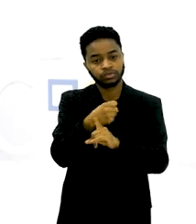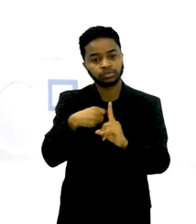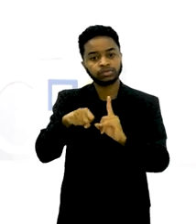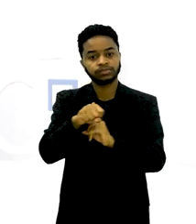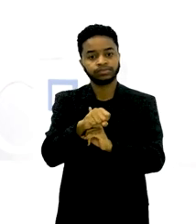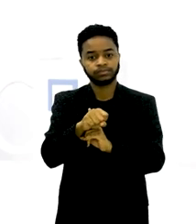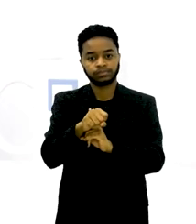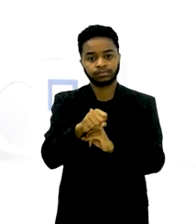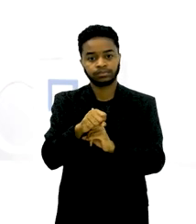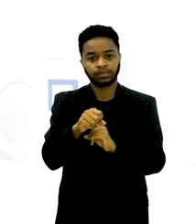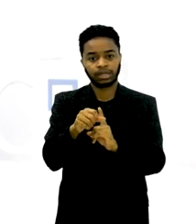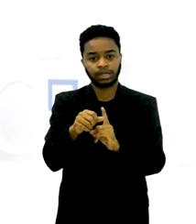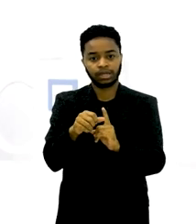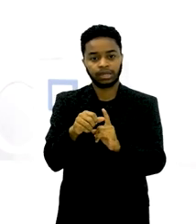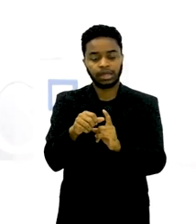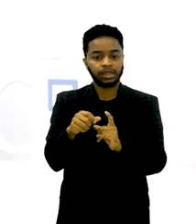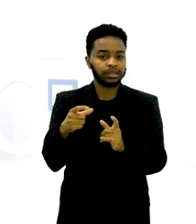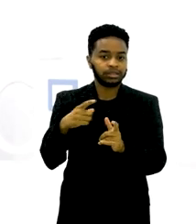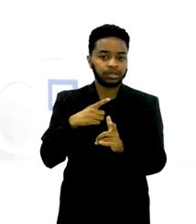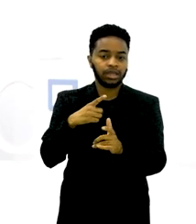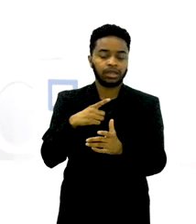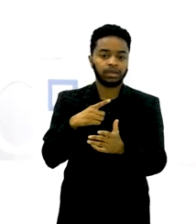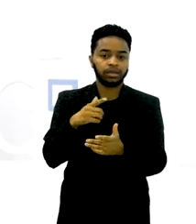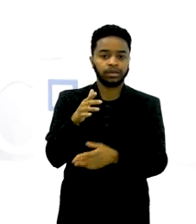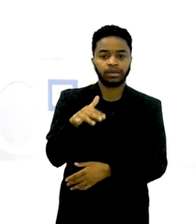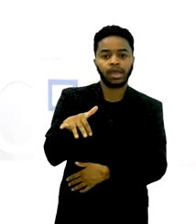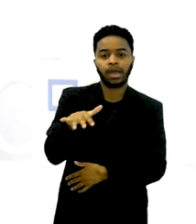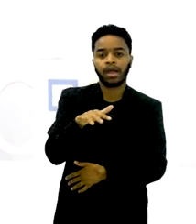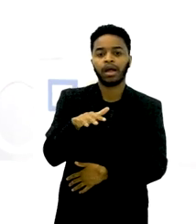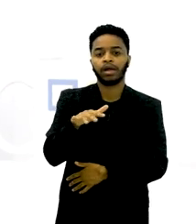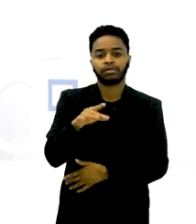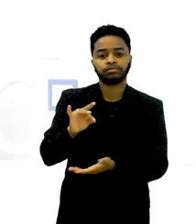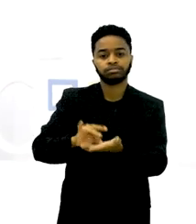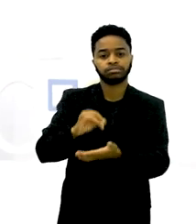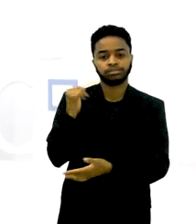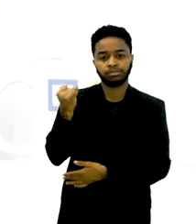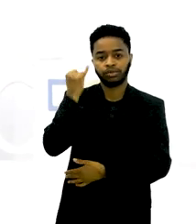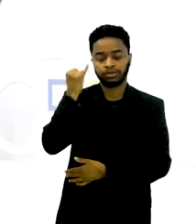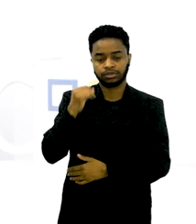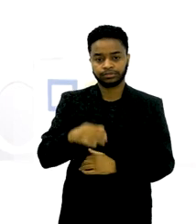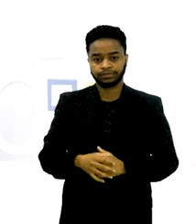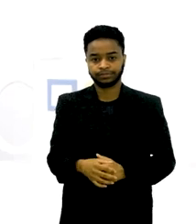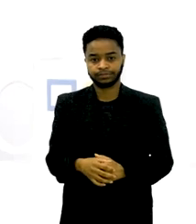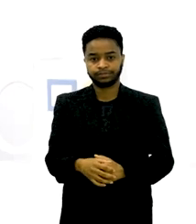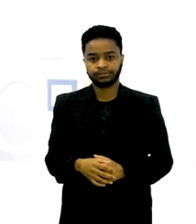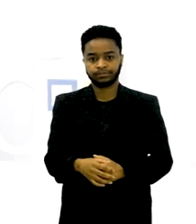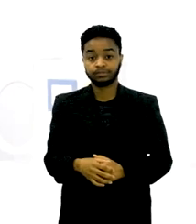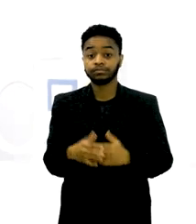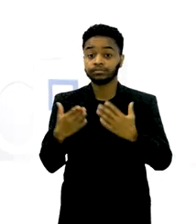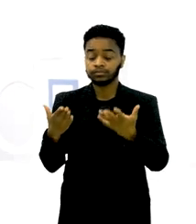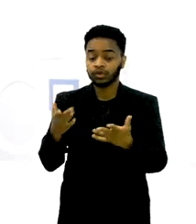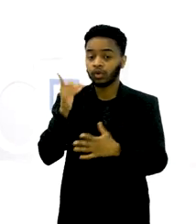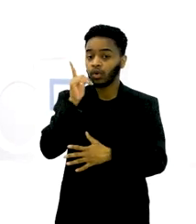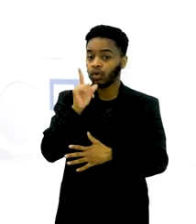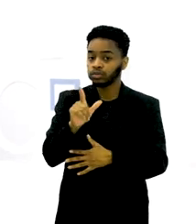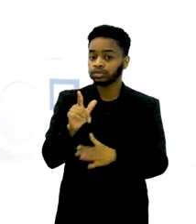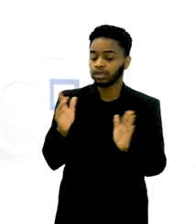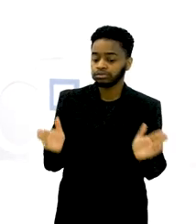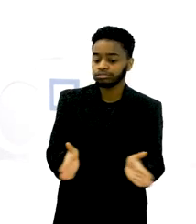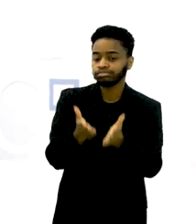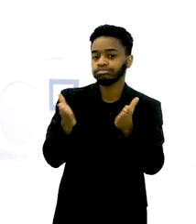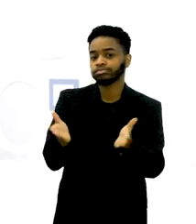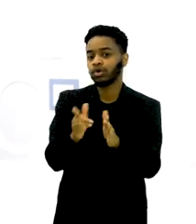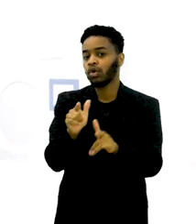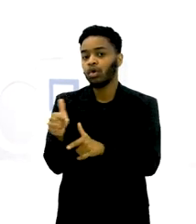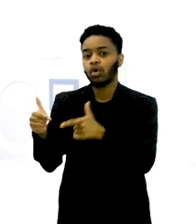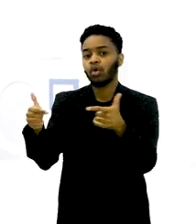social eh uma dimensão social muito importante e ela vai ativar